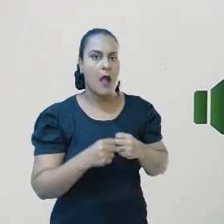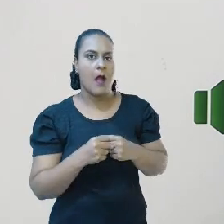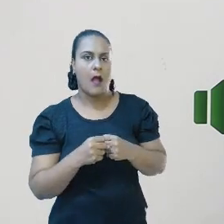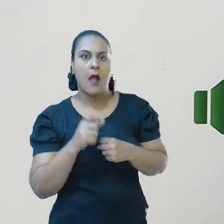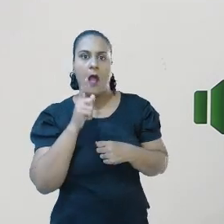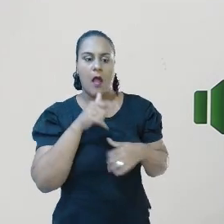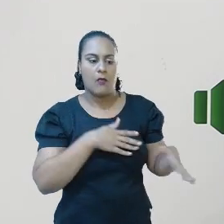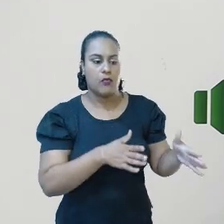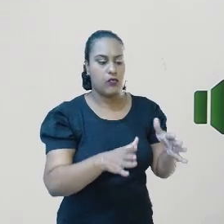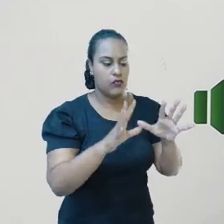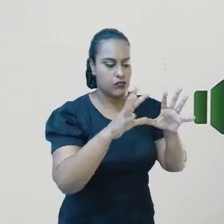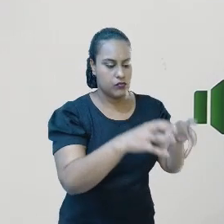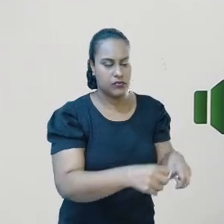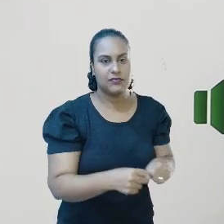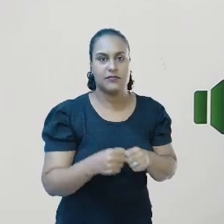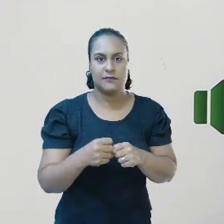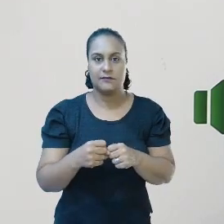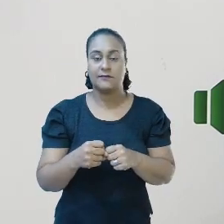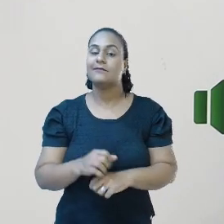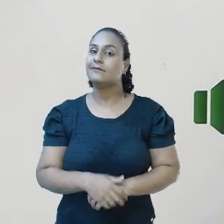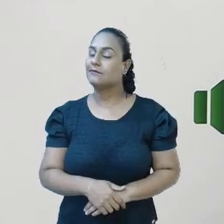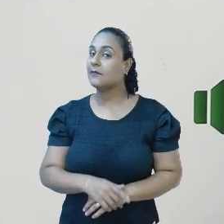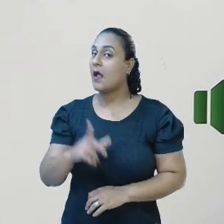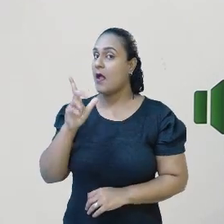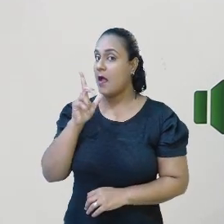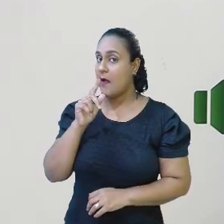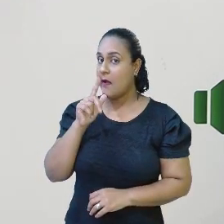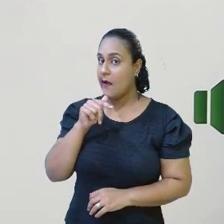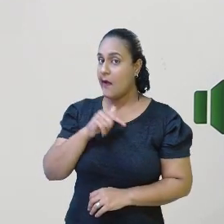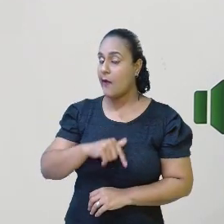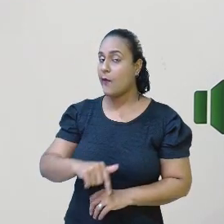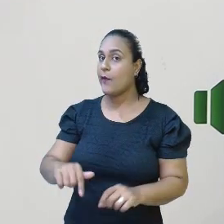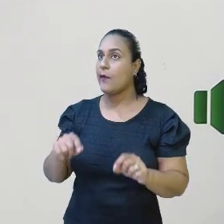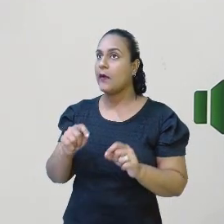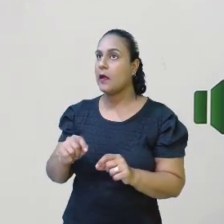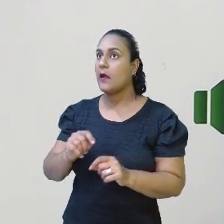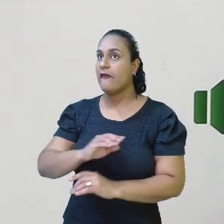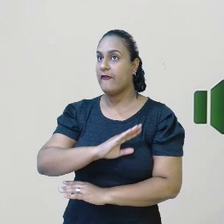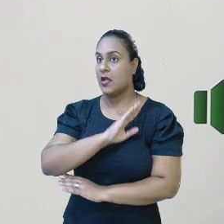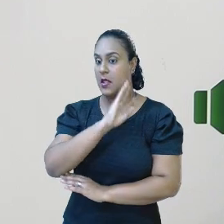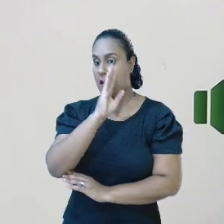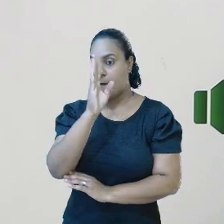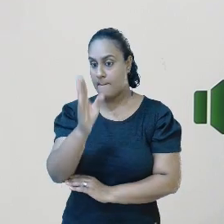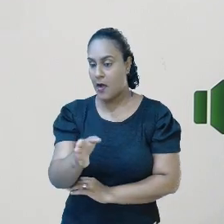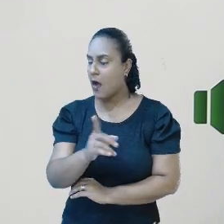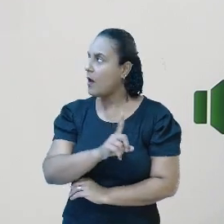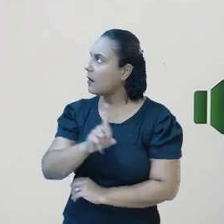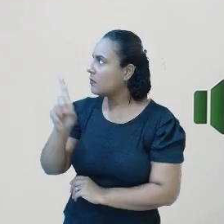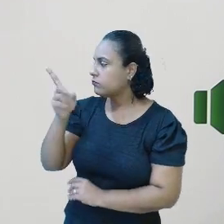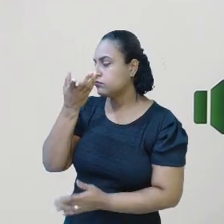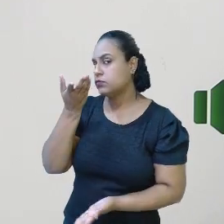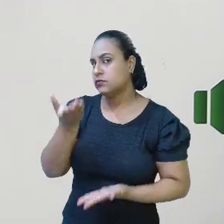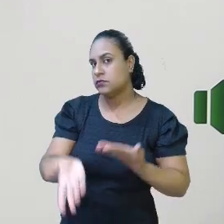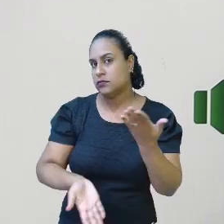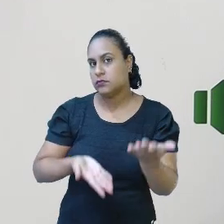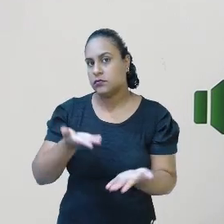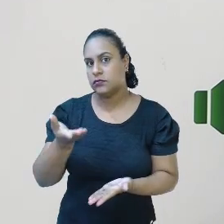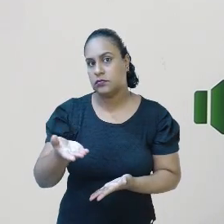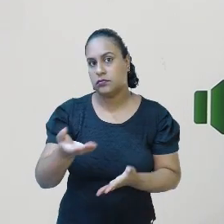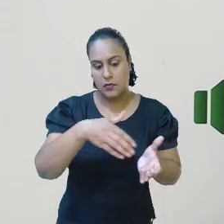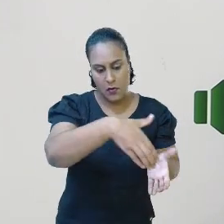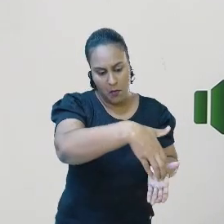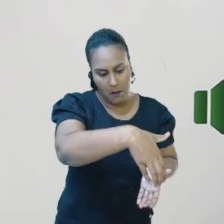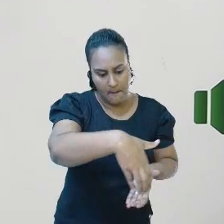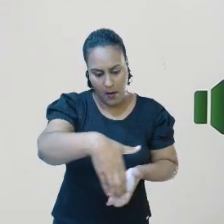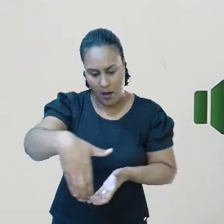da barragem, vai-se embora. Essa água vai diretamente para a estação de tratamento por essas tubulações, por